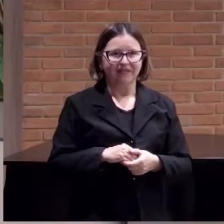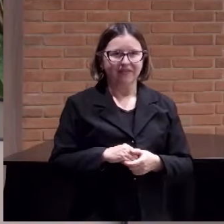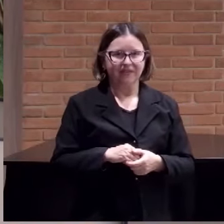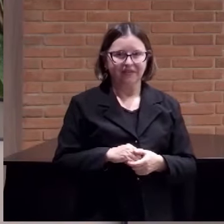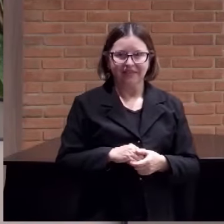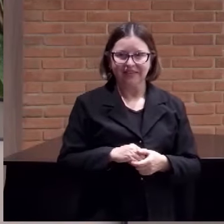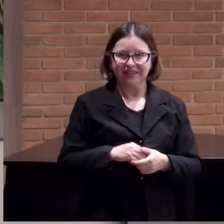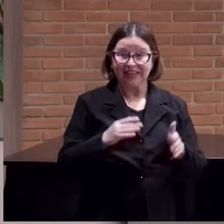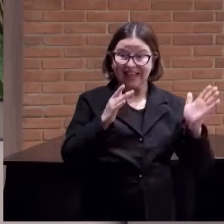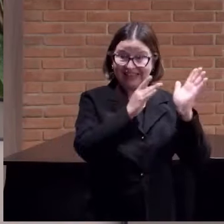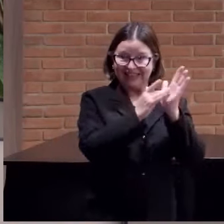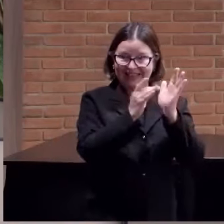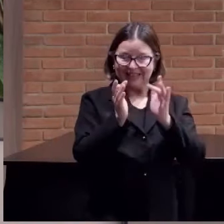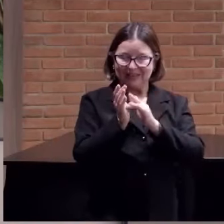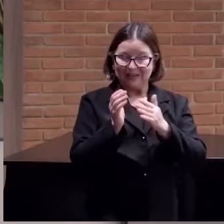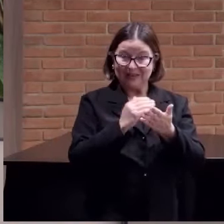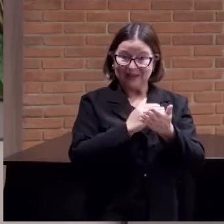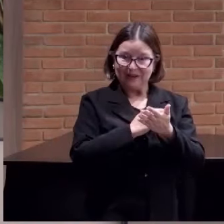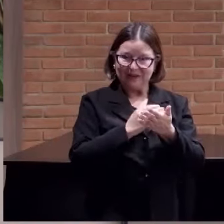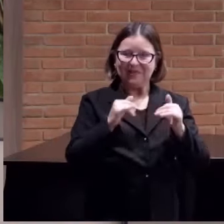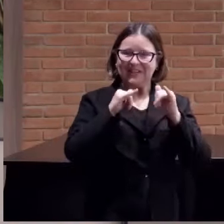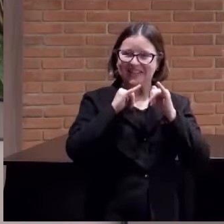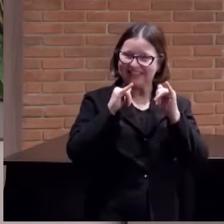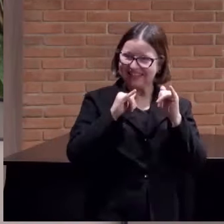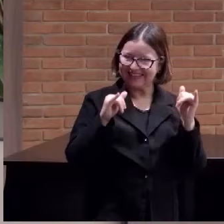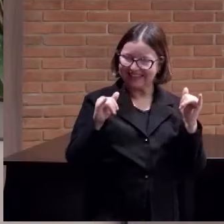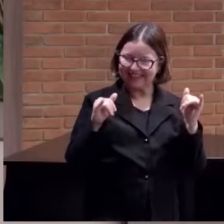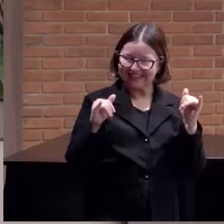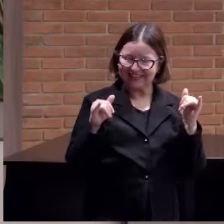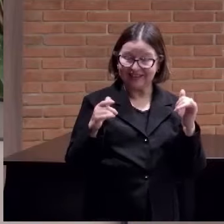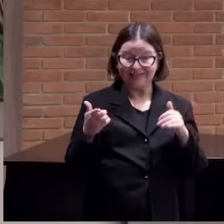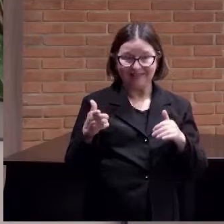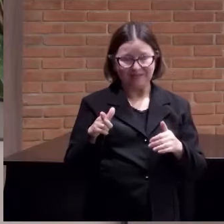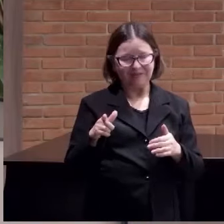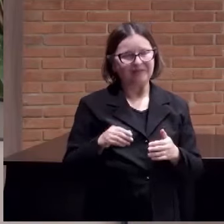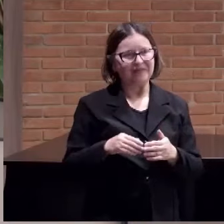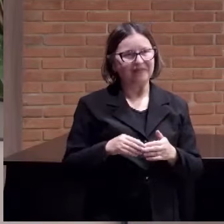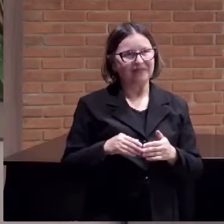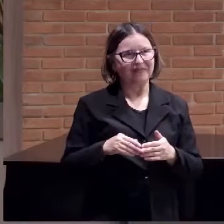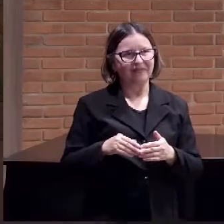Jesus começa o versículo 1 dizendo, outra vez: